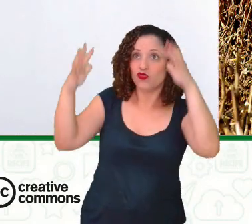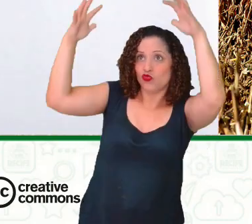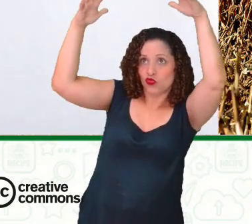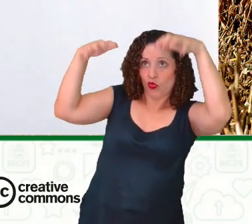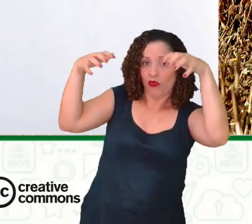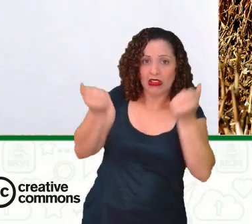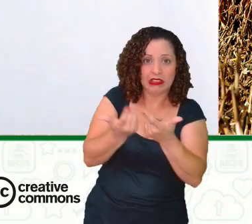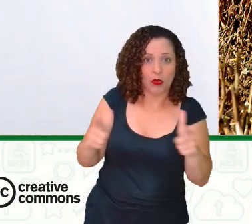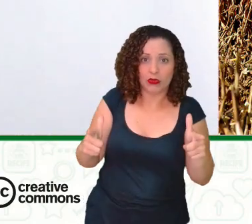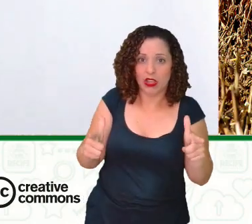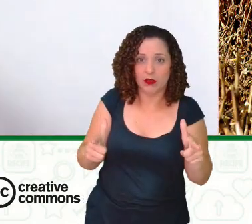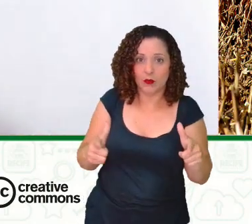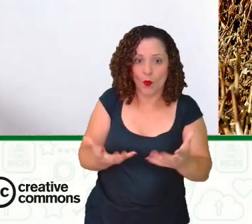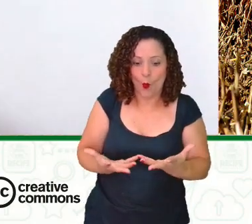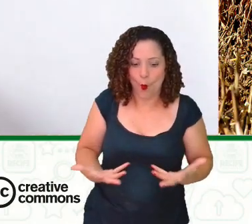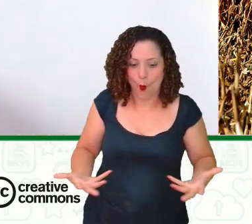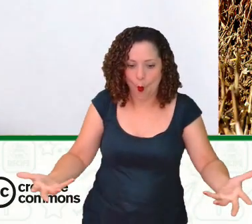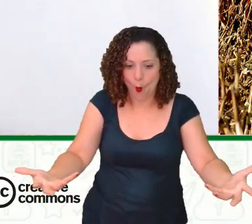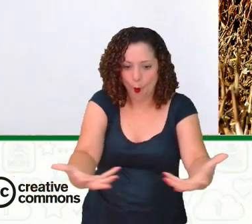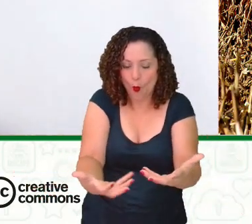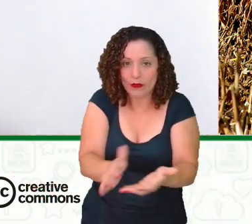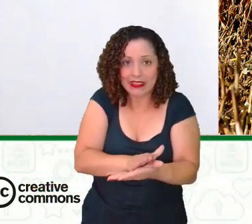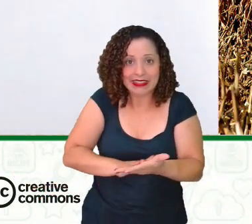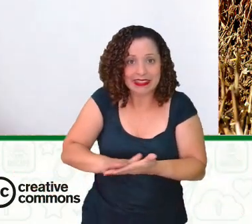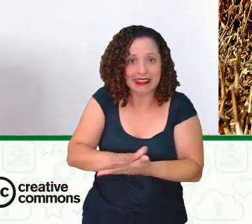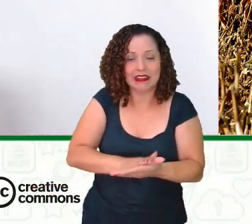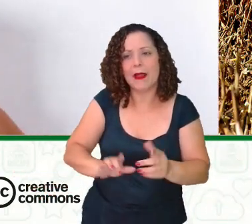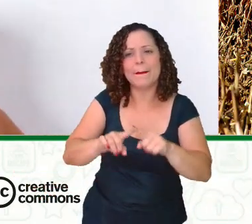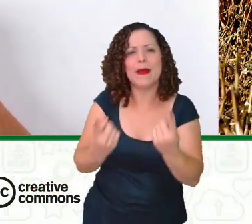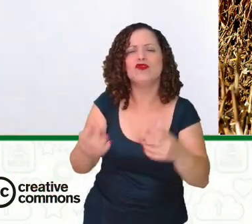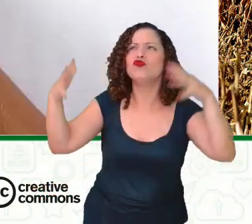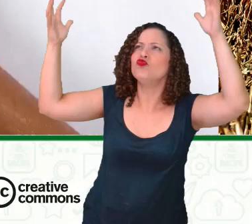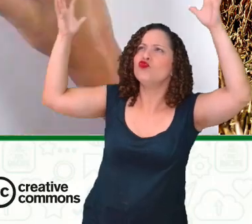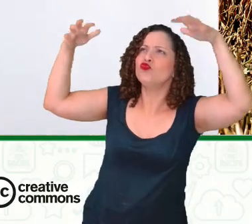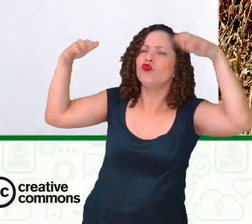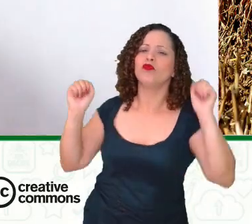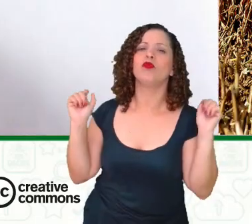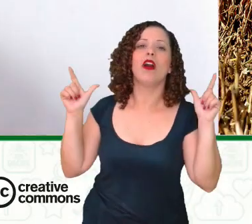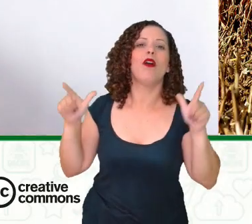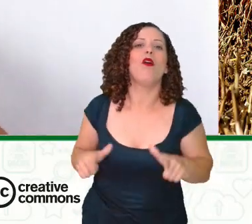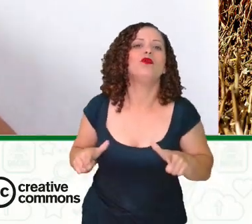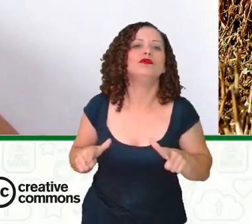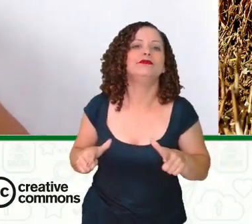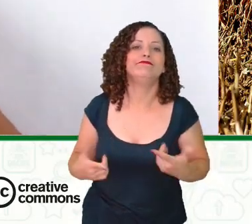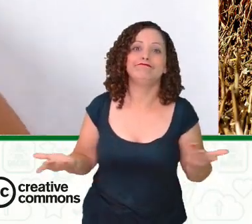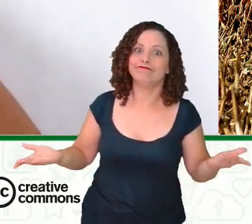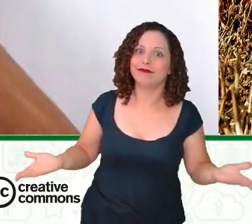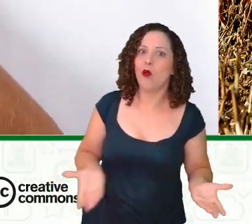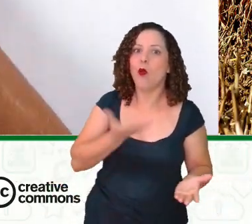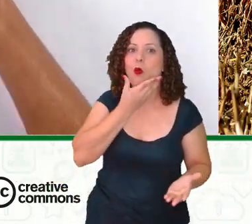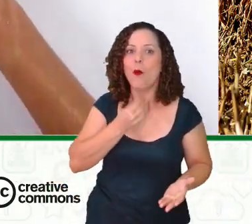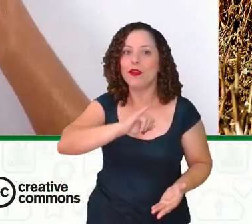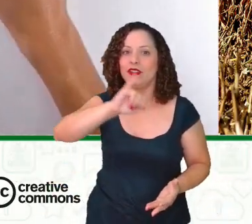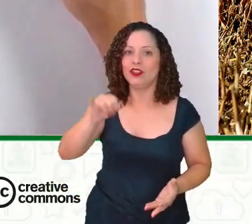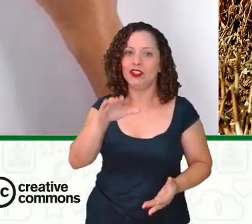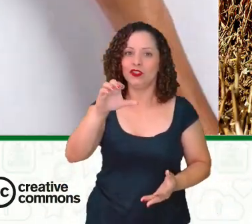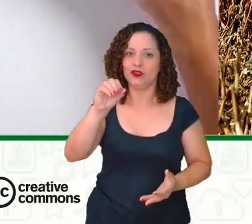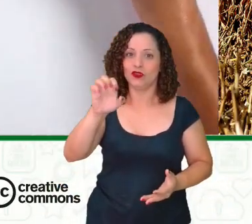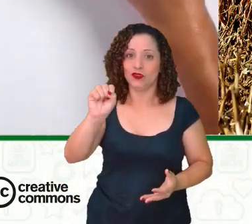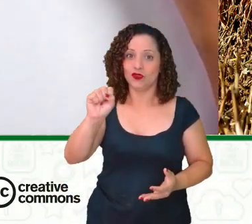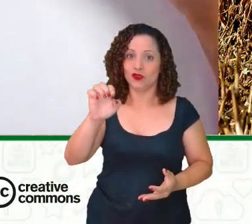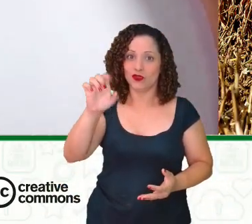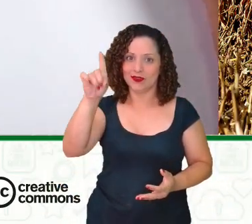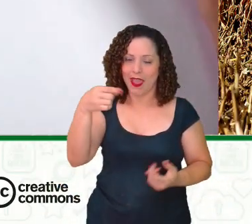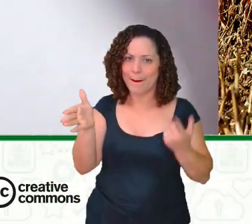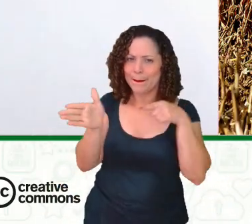água. Mas afinal, de onde vem toda essa chuva? Segundo o pesquisador José Marinho, grande parte da